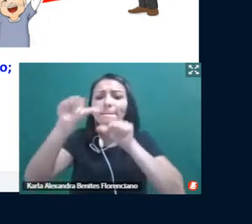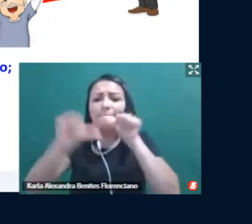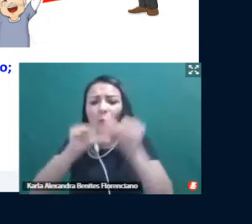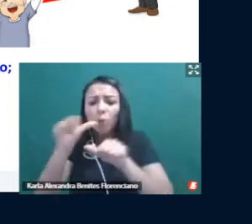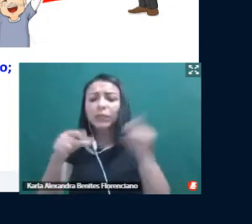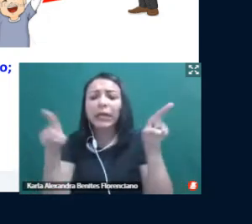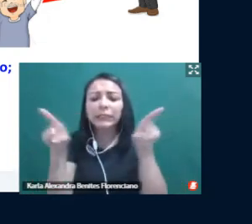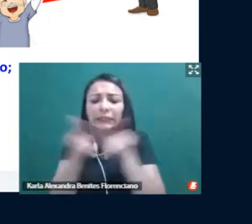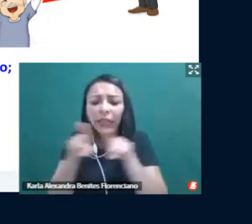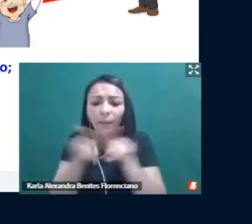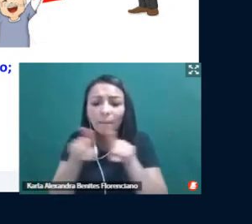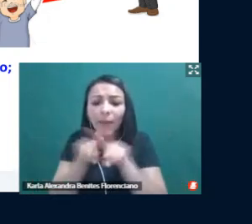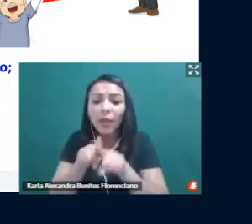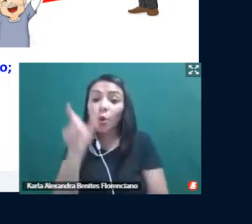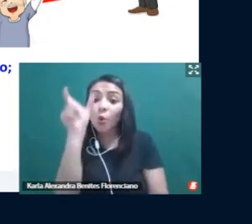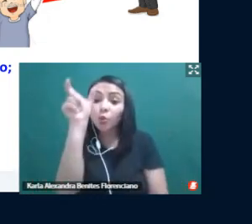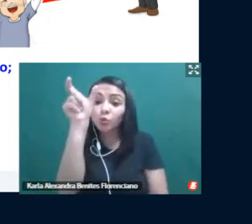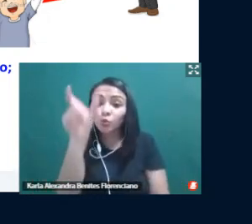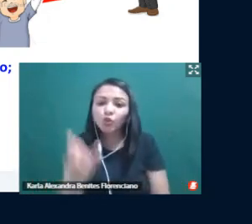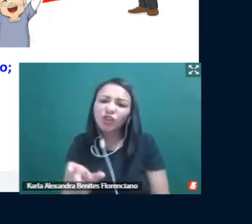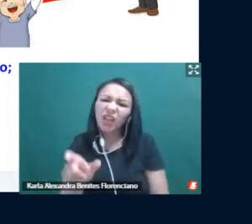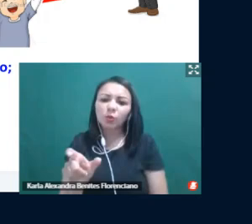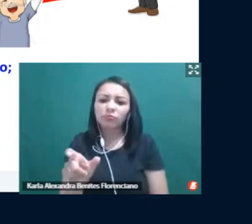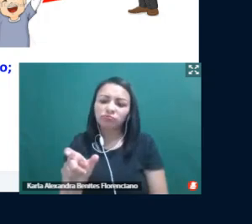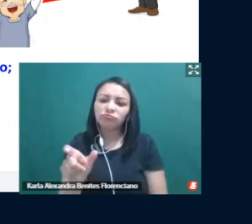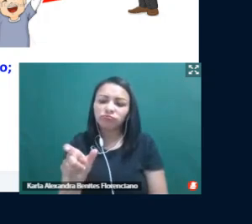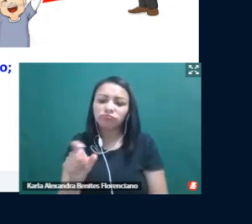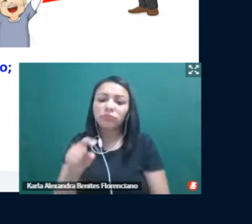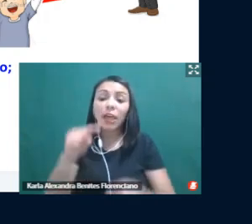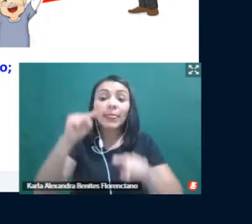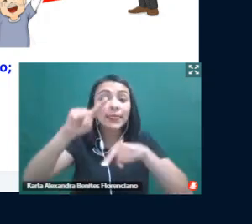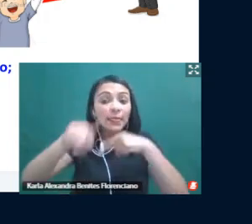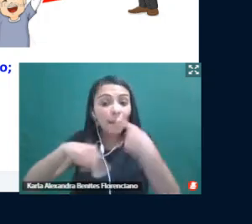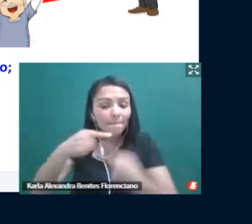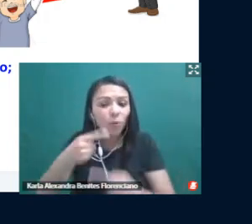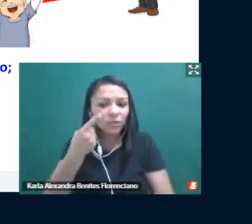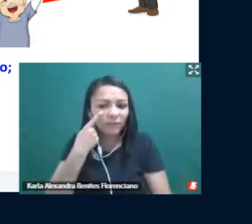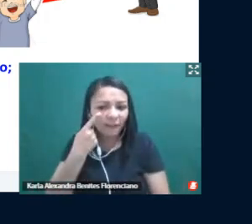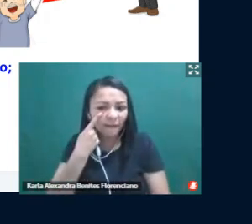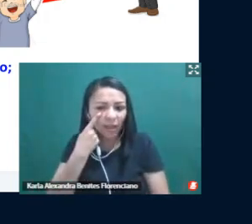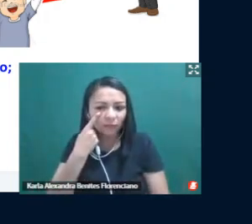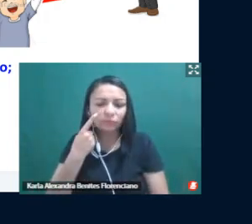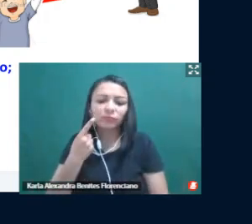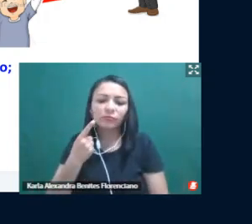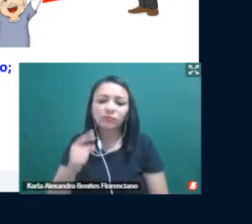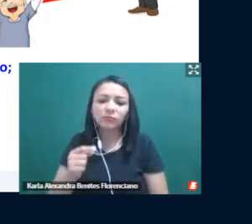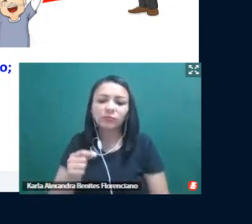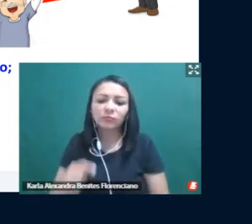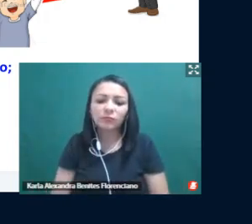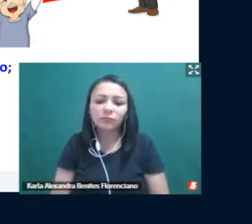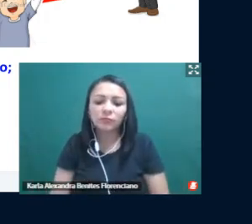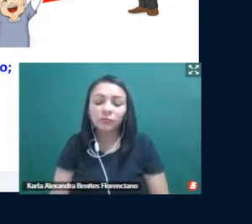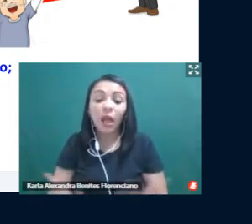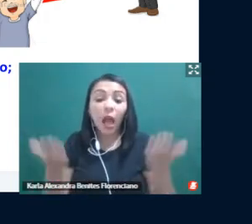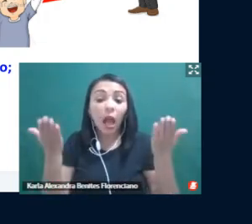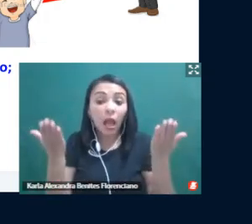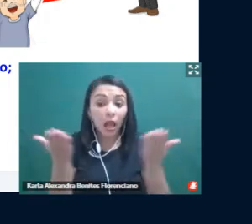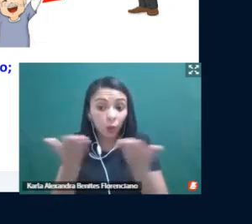mudando sujeito. Tá? E nós vamos ver isso já já. Certo? Muito